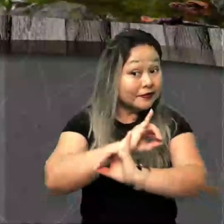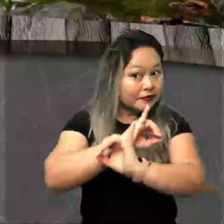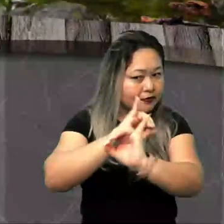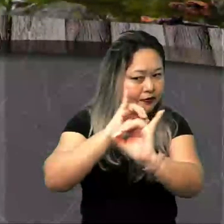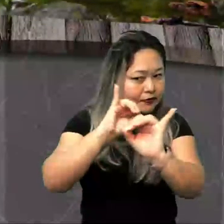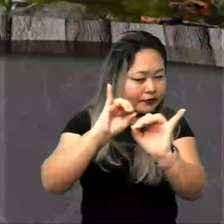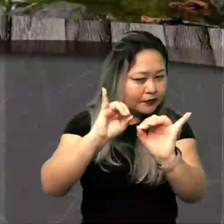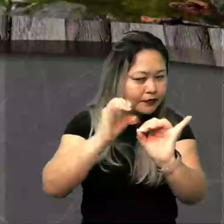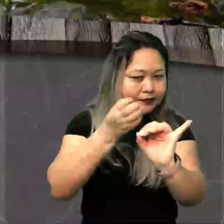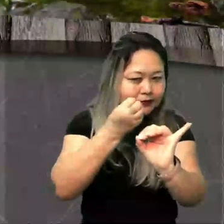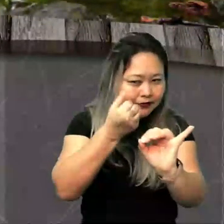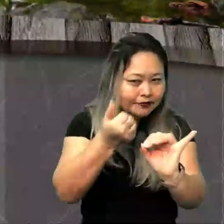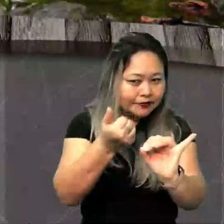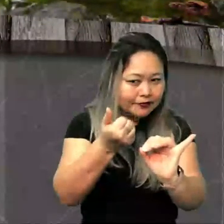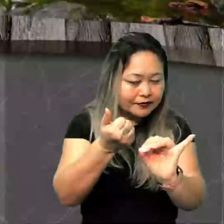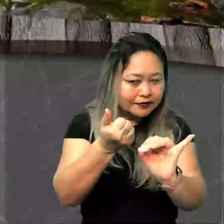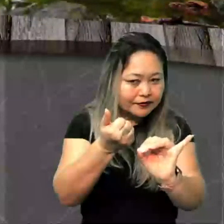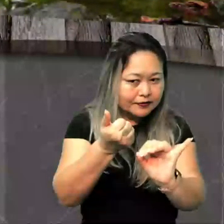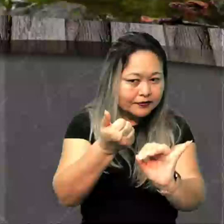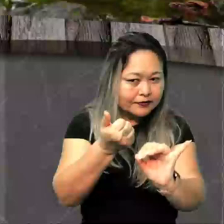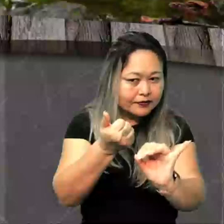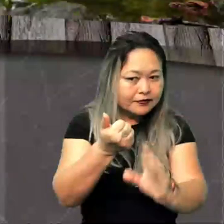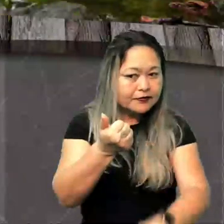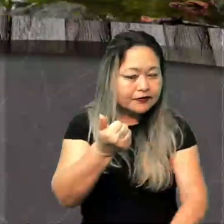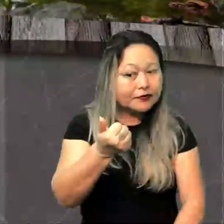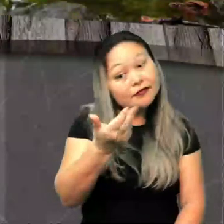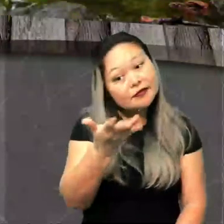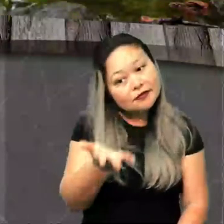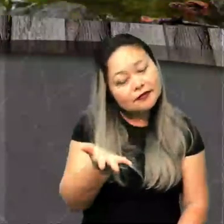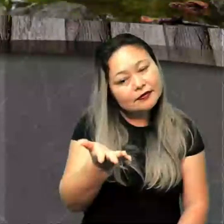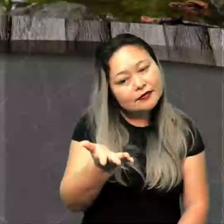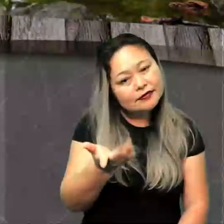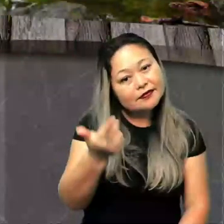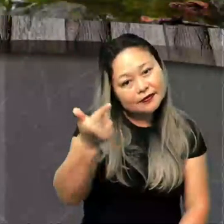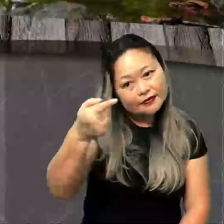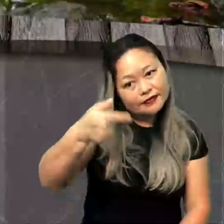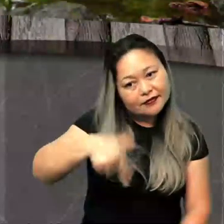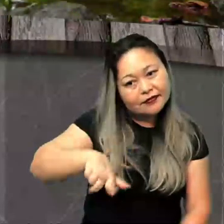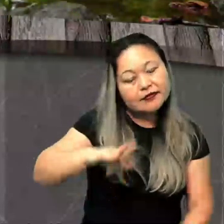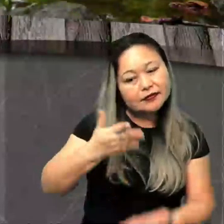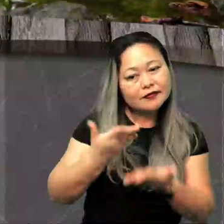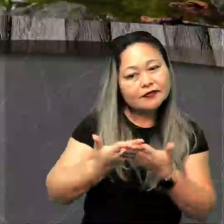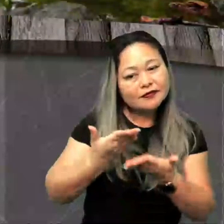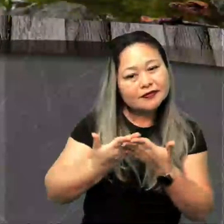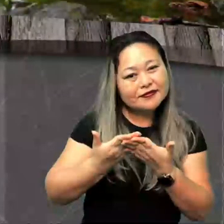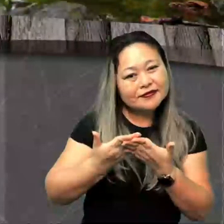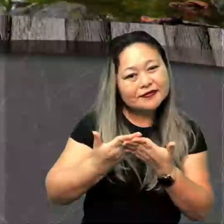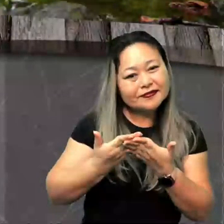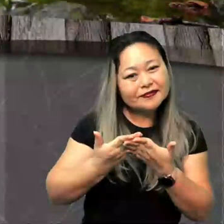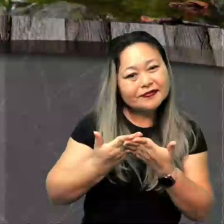Oi, tudo bem, galera? Pois é, estamos aqui para mais uma aula.